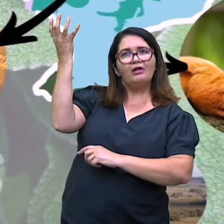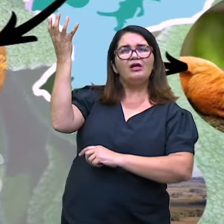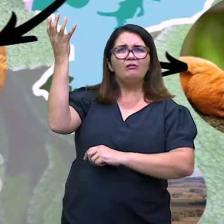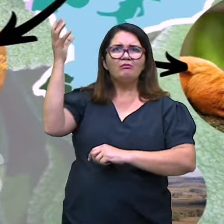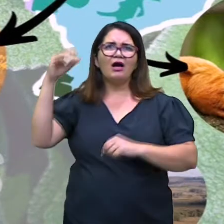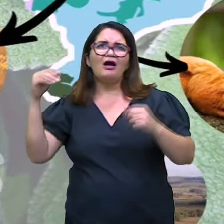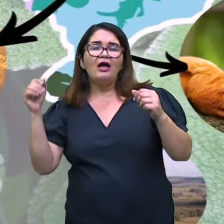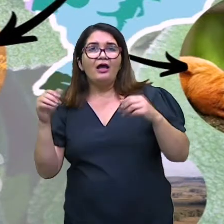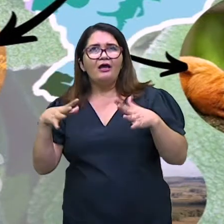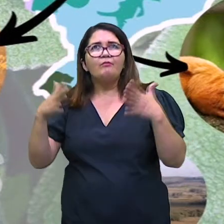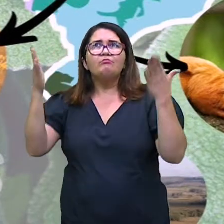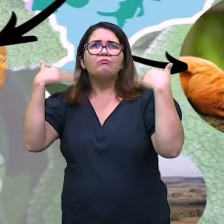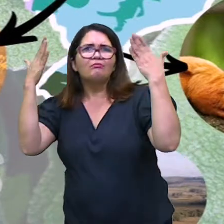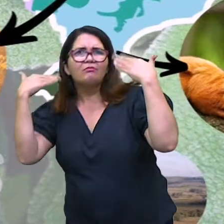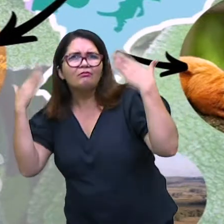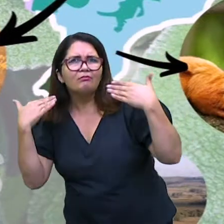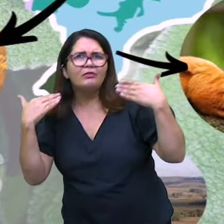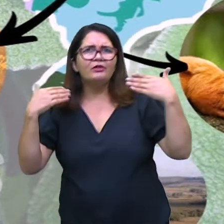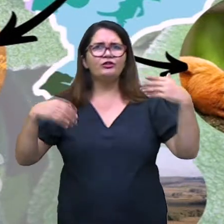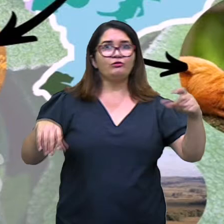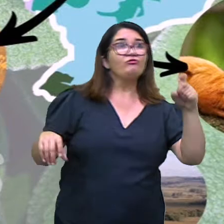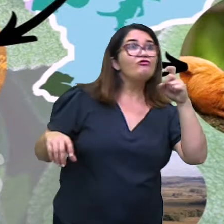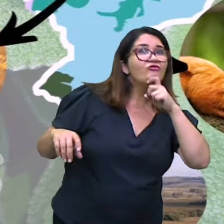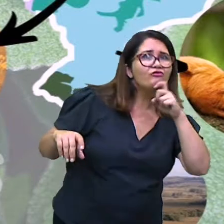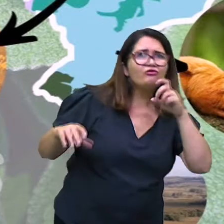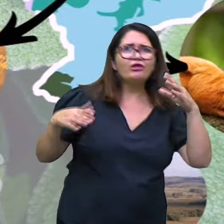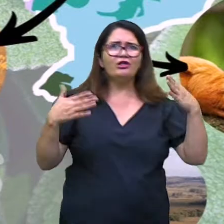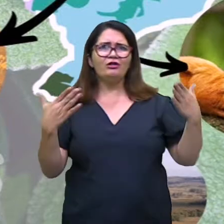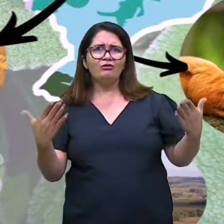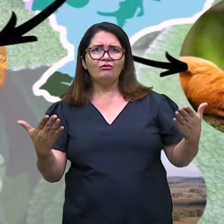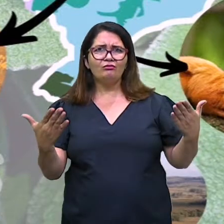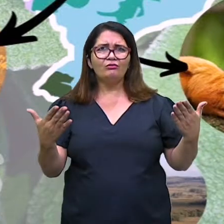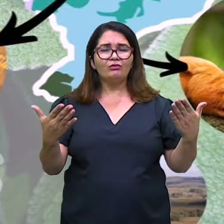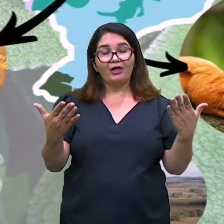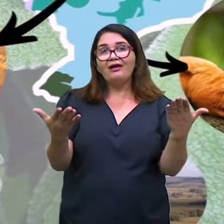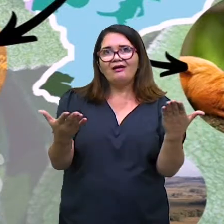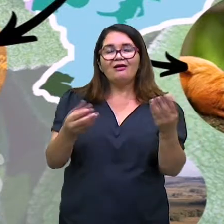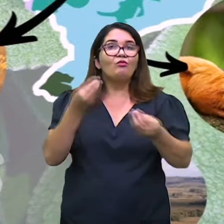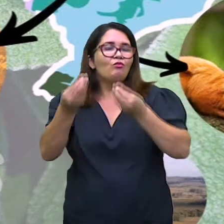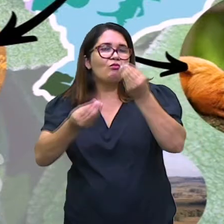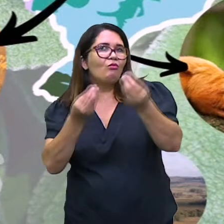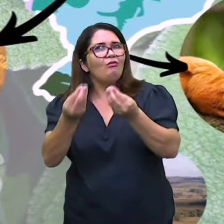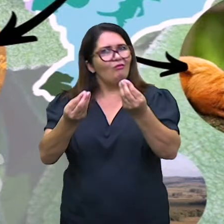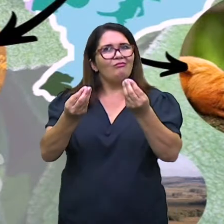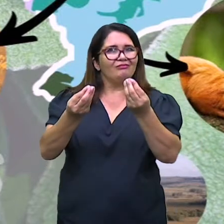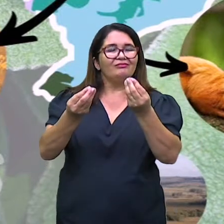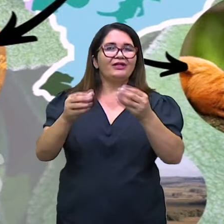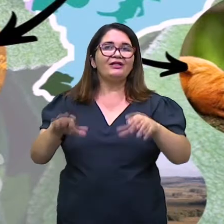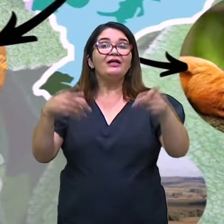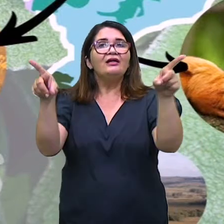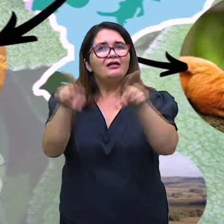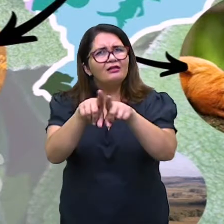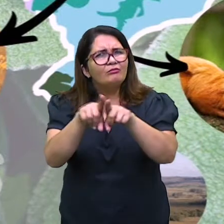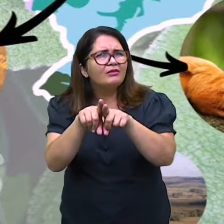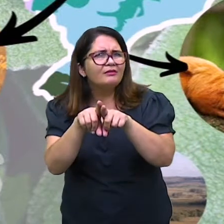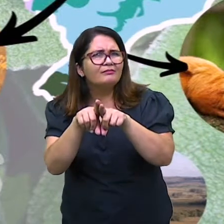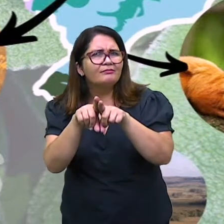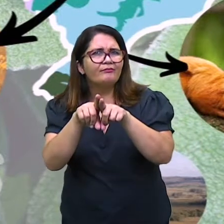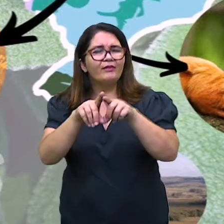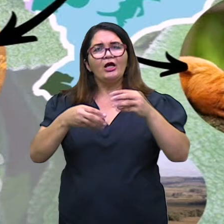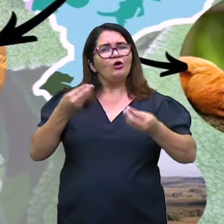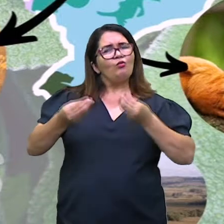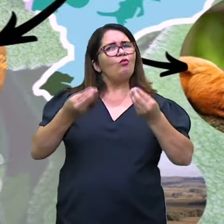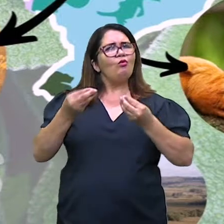uma adaptação referente ao clima muito frio, né, à extremidade. E aí,